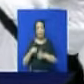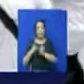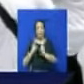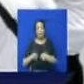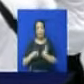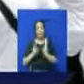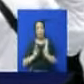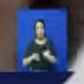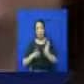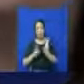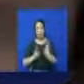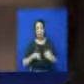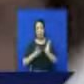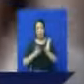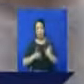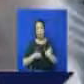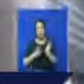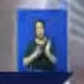para